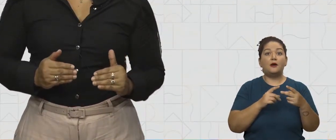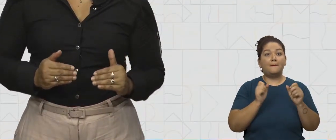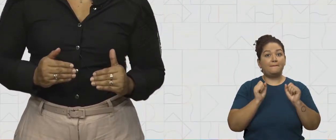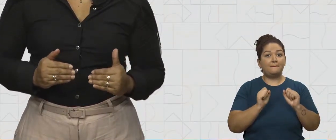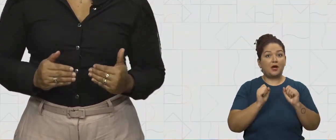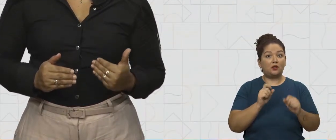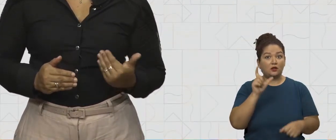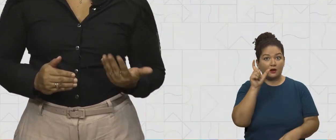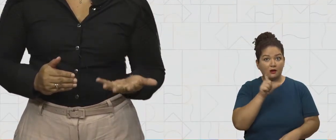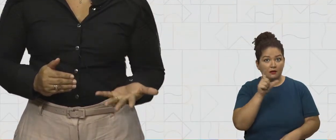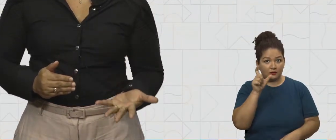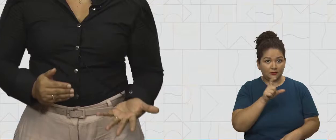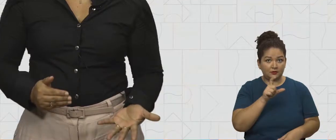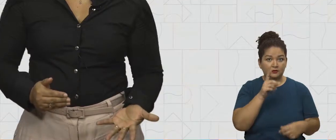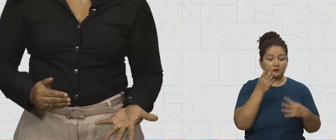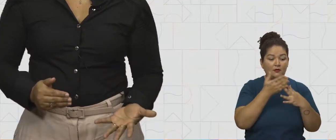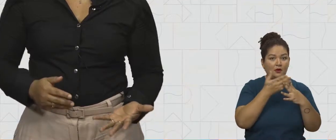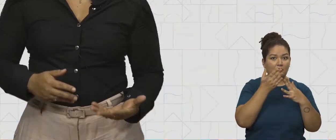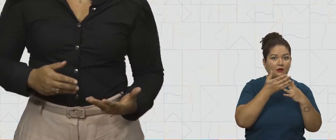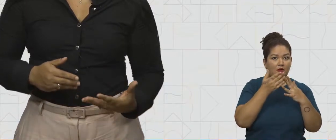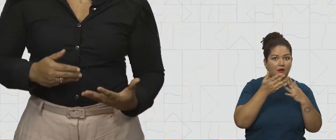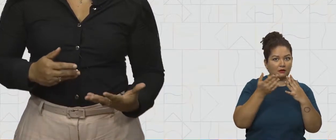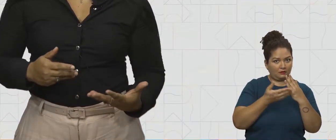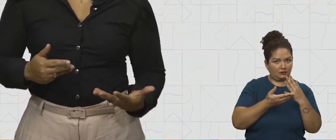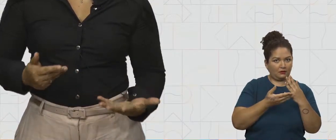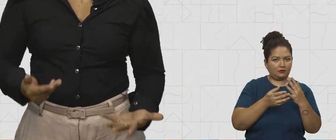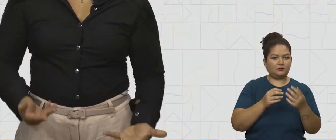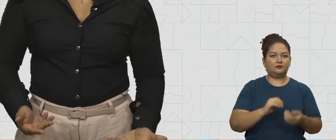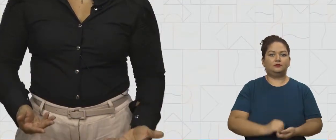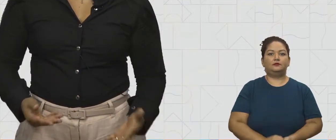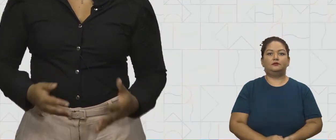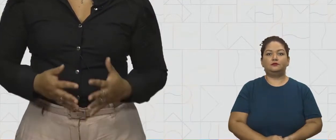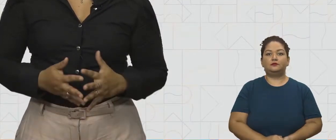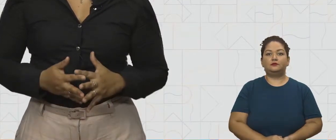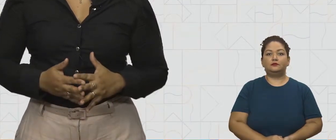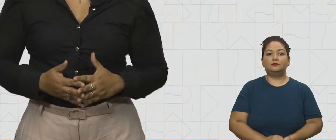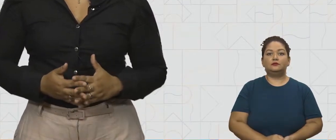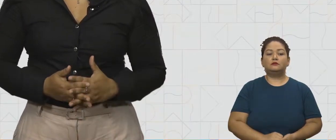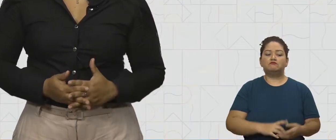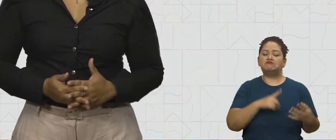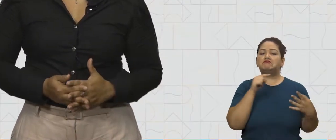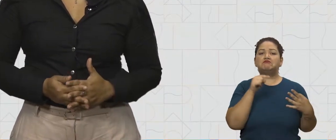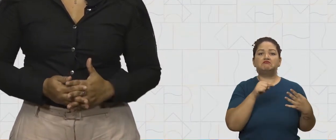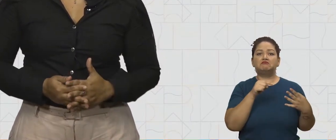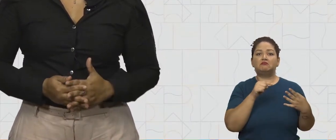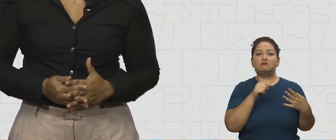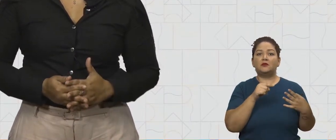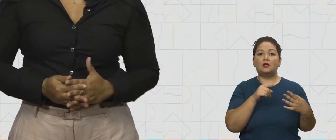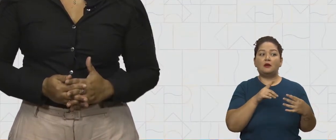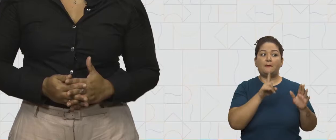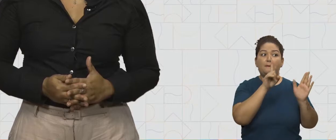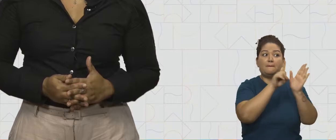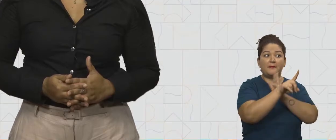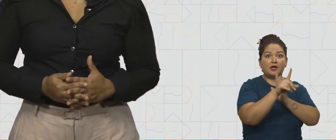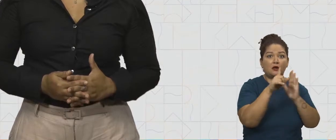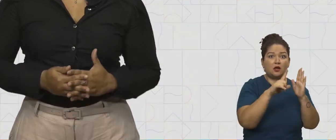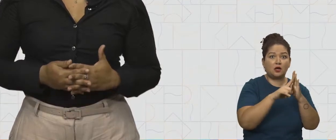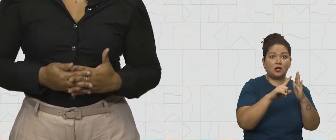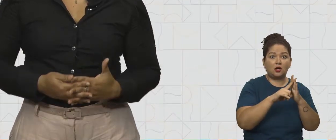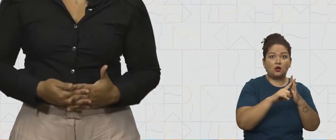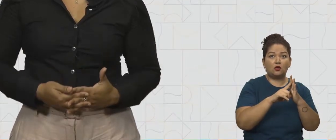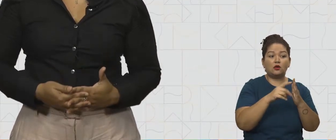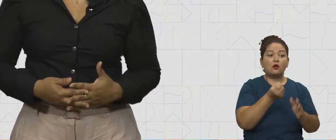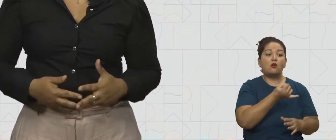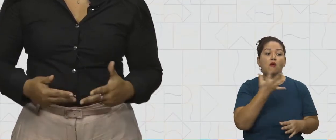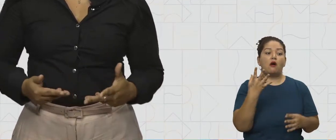se esse pagamento for por cartão de crédito, que é uma maneira parcelada. Nesse caso, é definido junto ao vendedor de